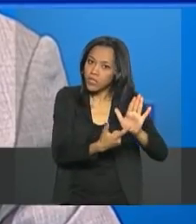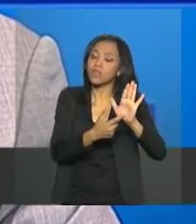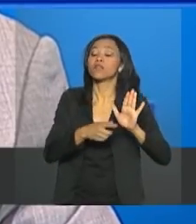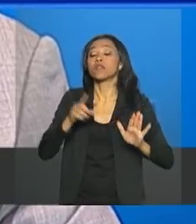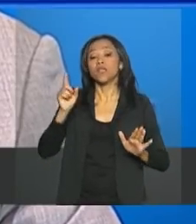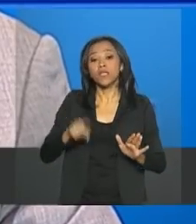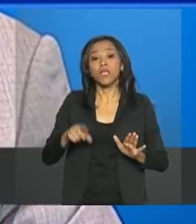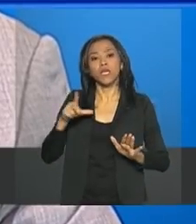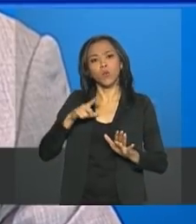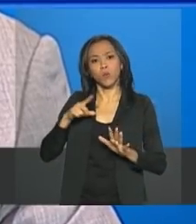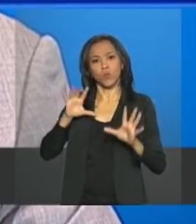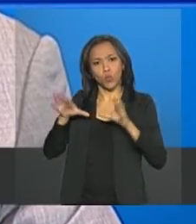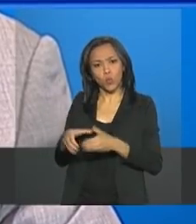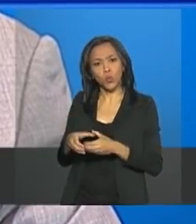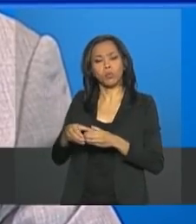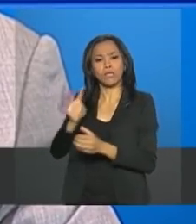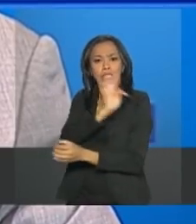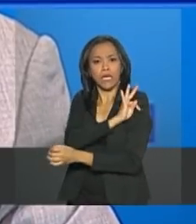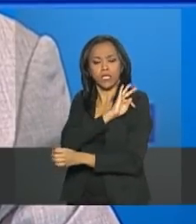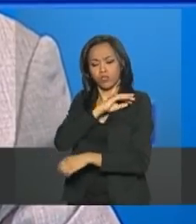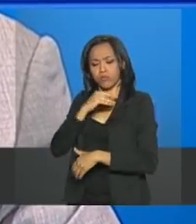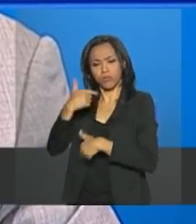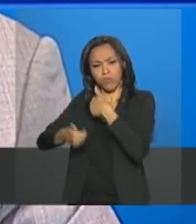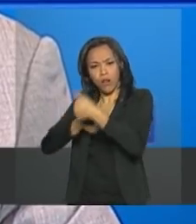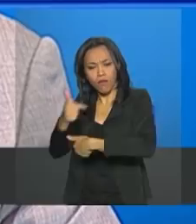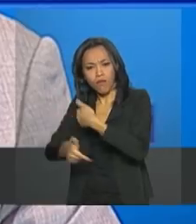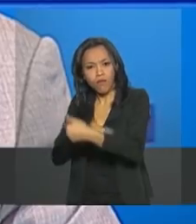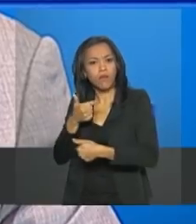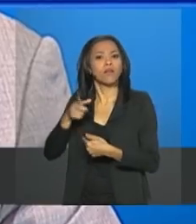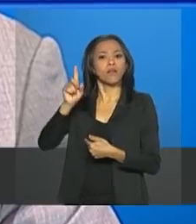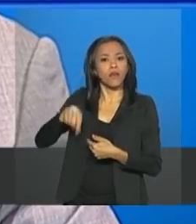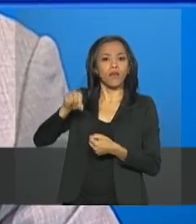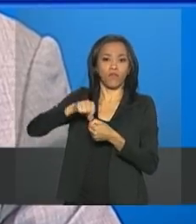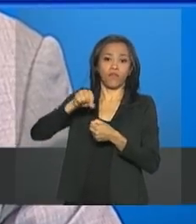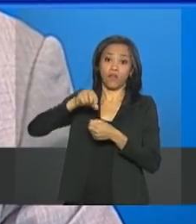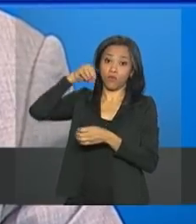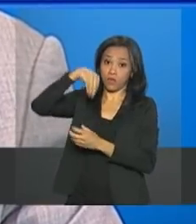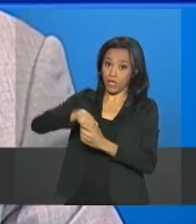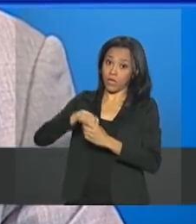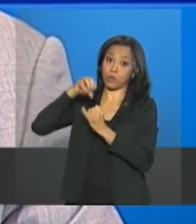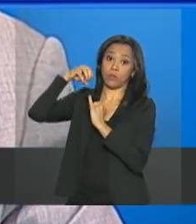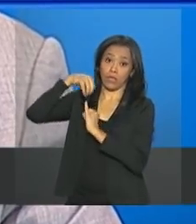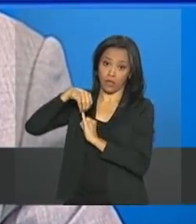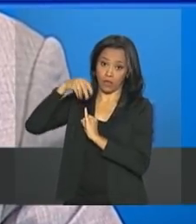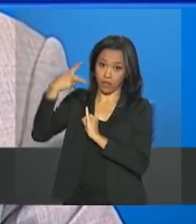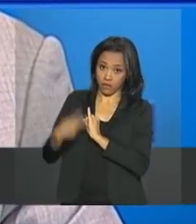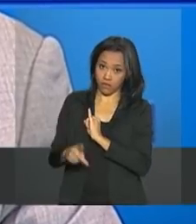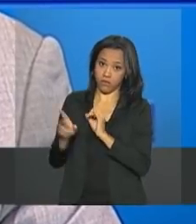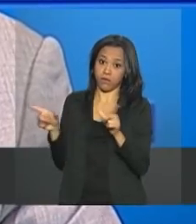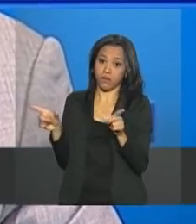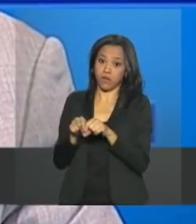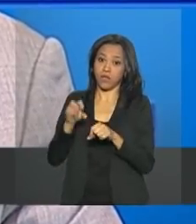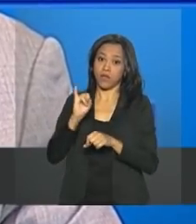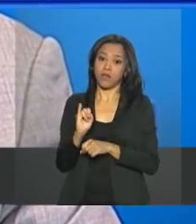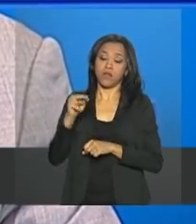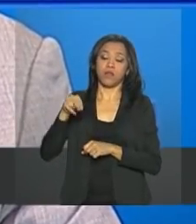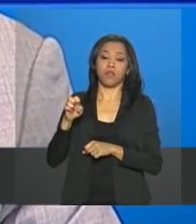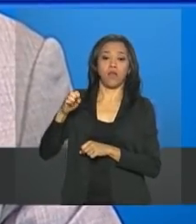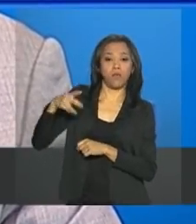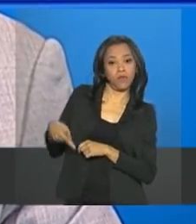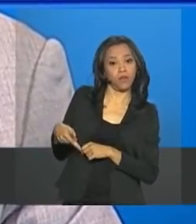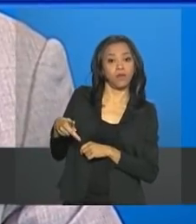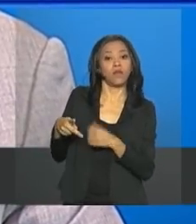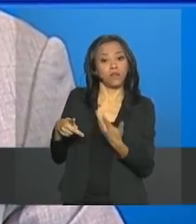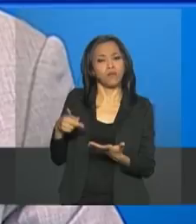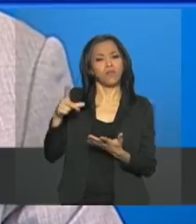elaboração da prova acompanhada aqui dentro do inep então é podemos dizer que o processo